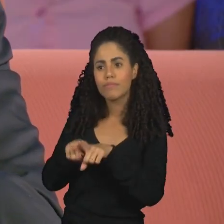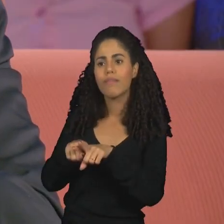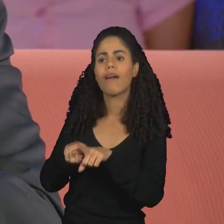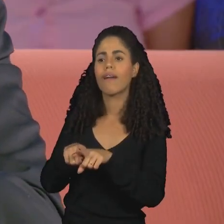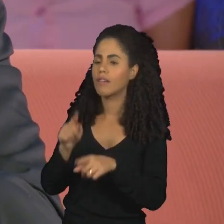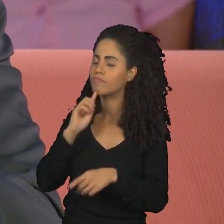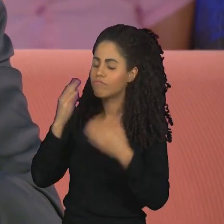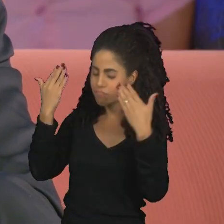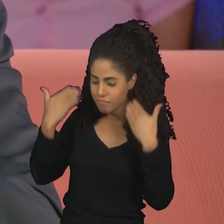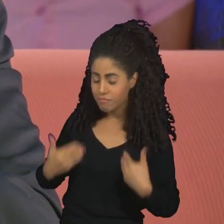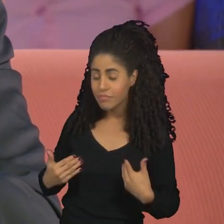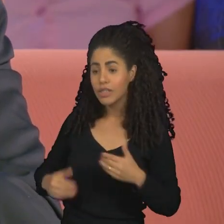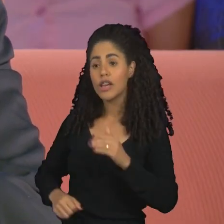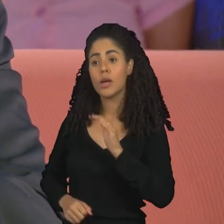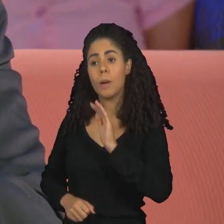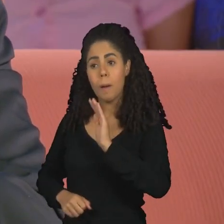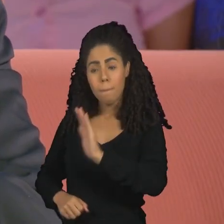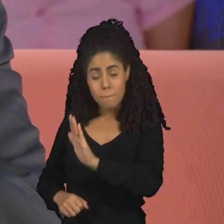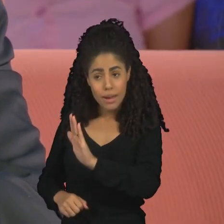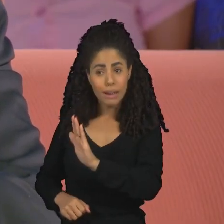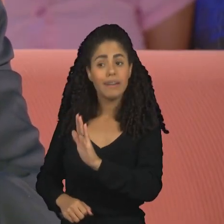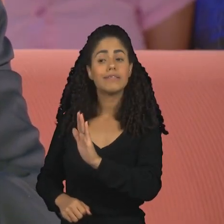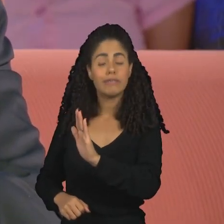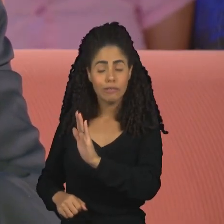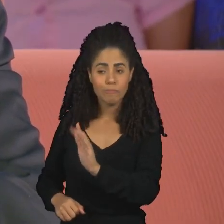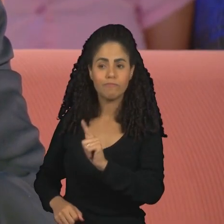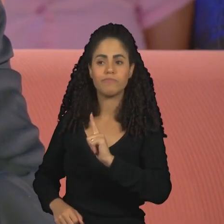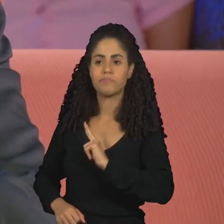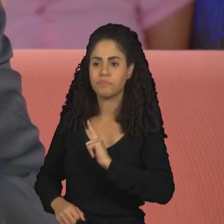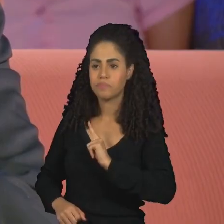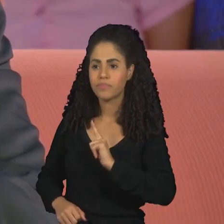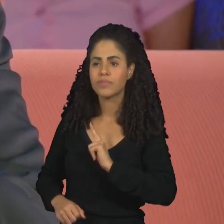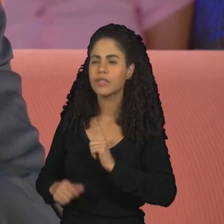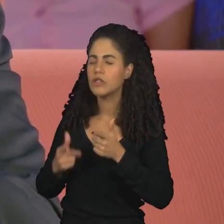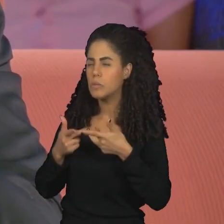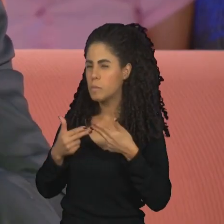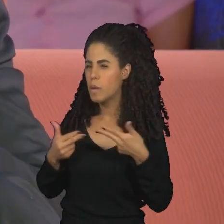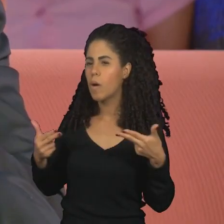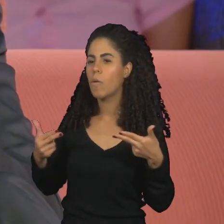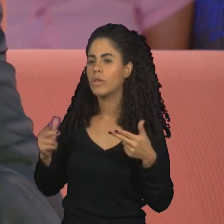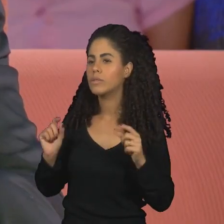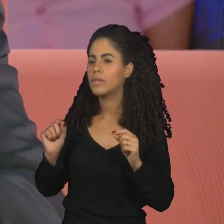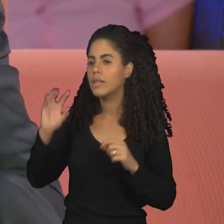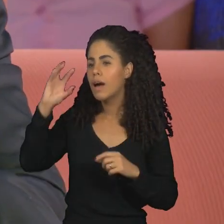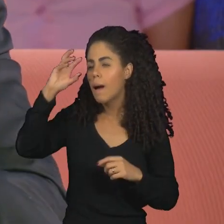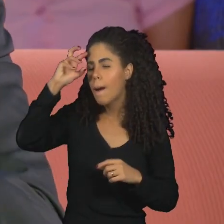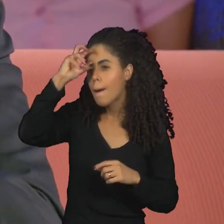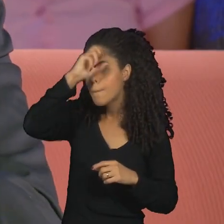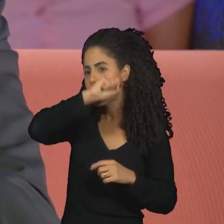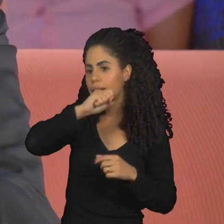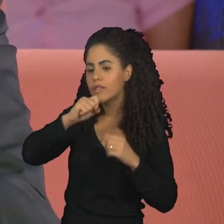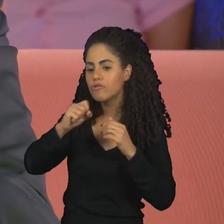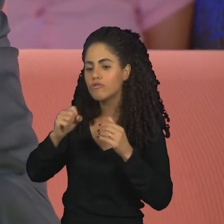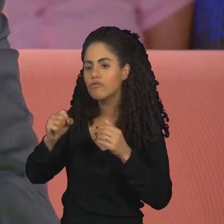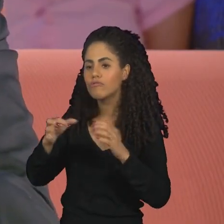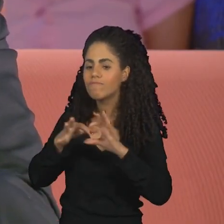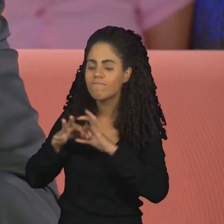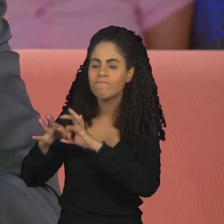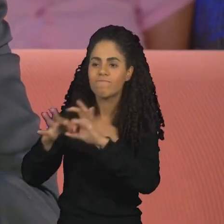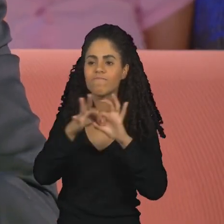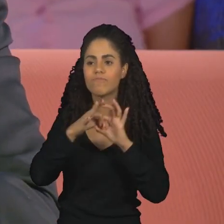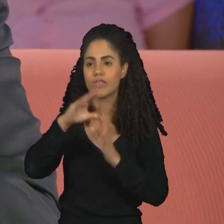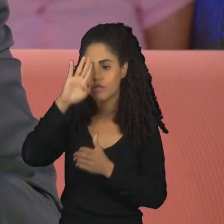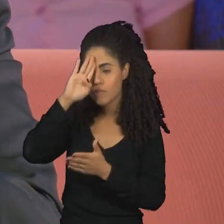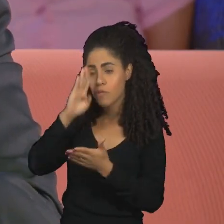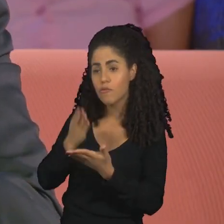né? Mas tem algo, sim, de aprendizado mútuo, e tem também uma